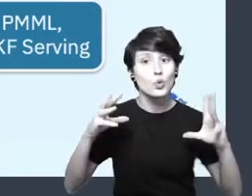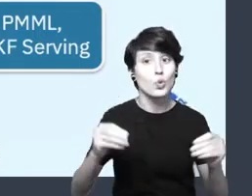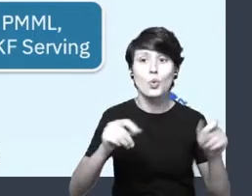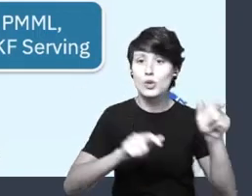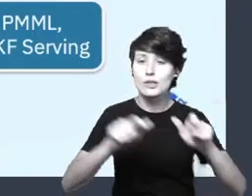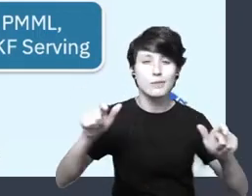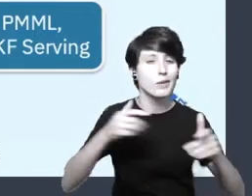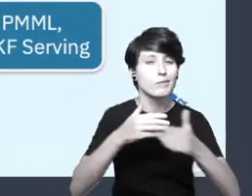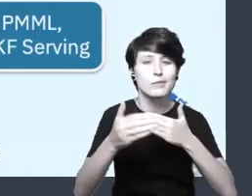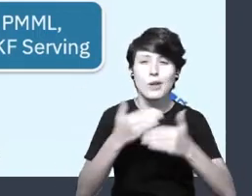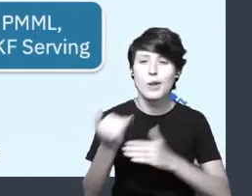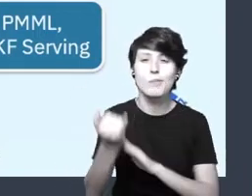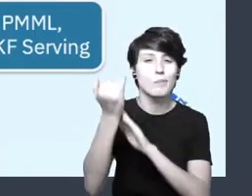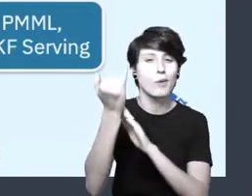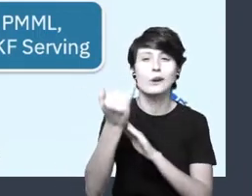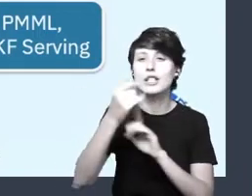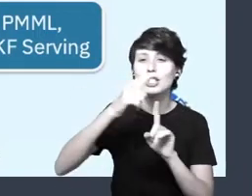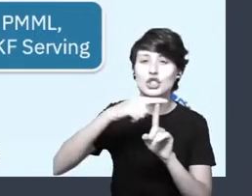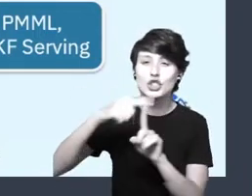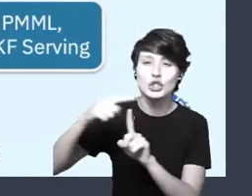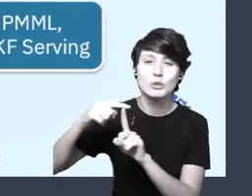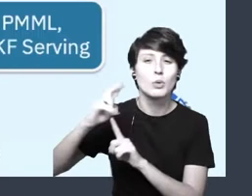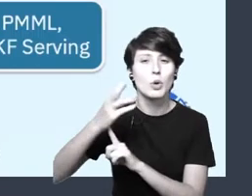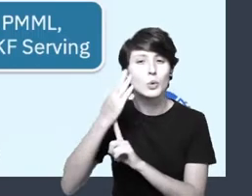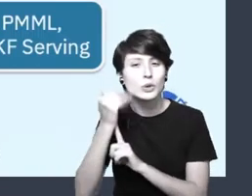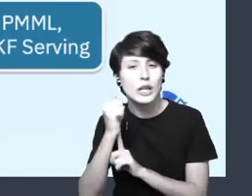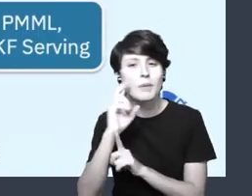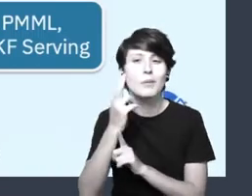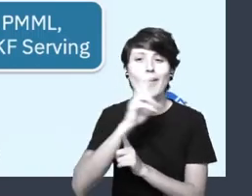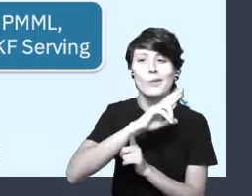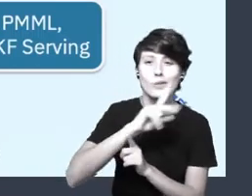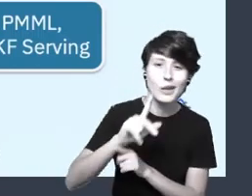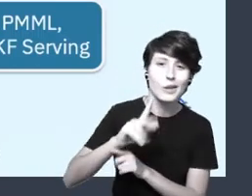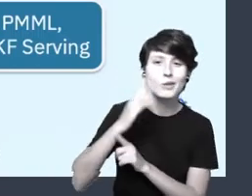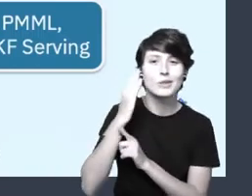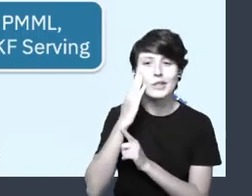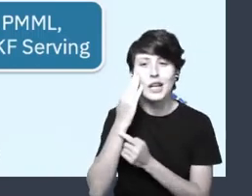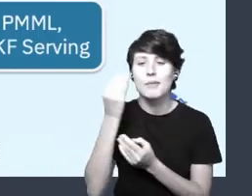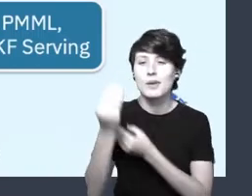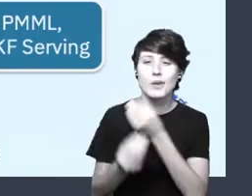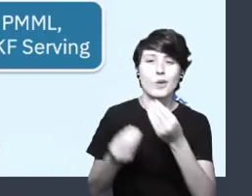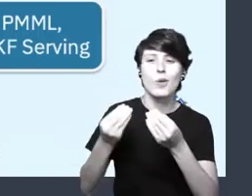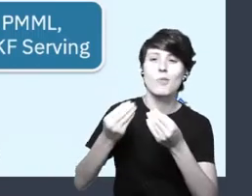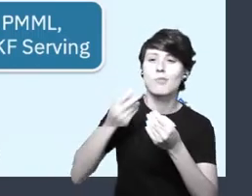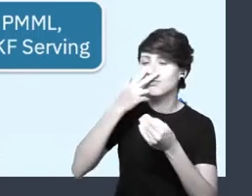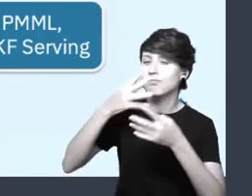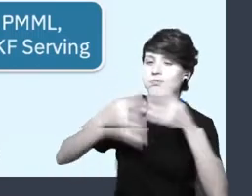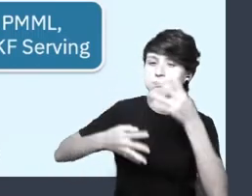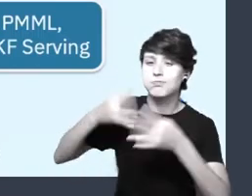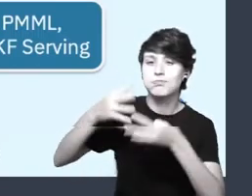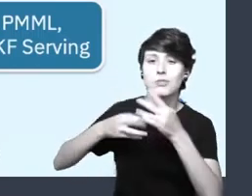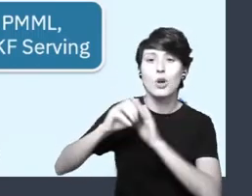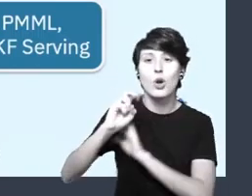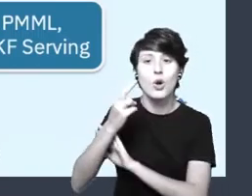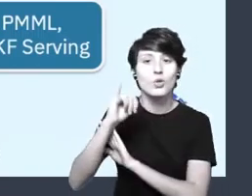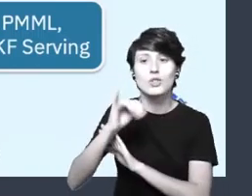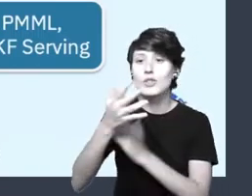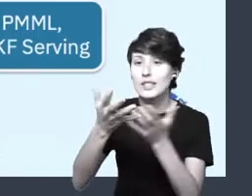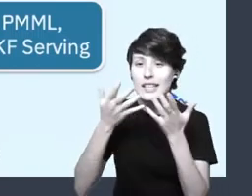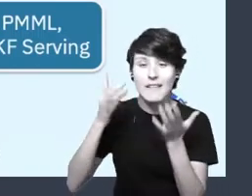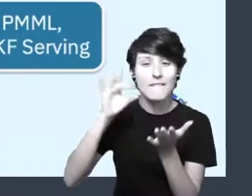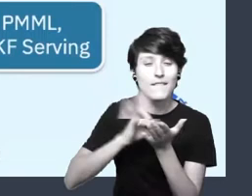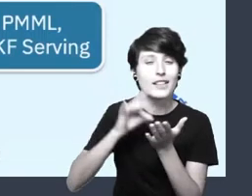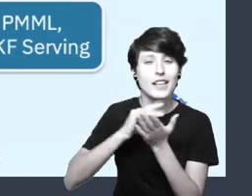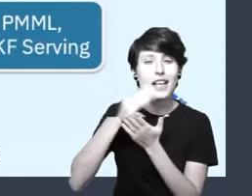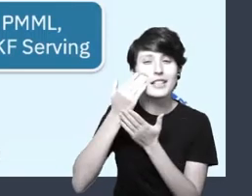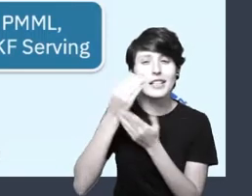o seu background, não importa se você sabe o que é deep learning, se você sabe o que é inteligência artificial, ou se você só quer realmente entender um pouquinho mais